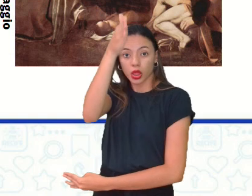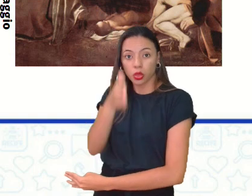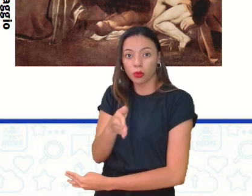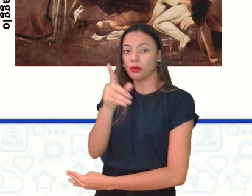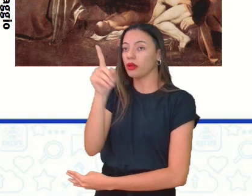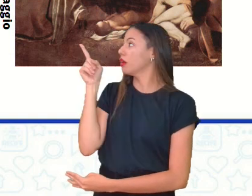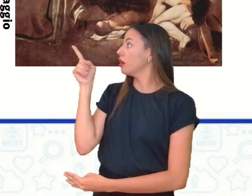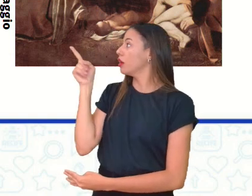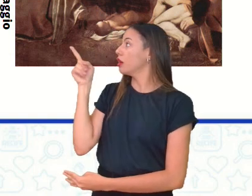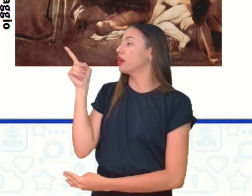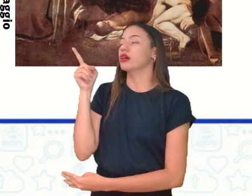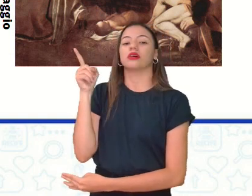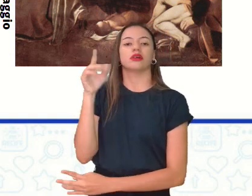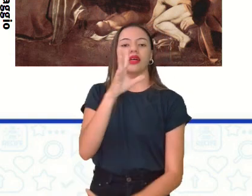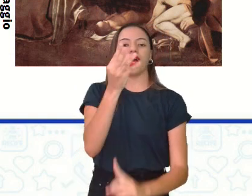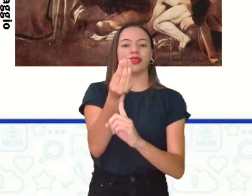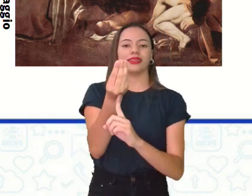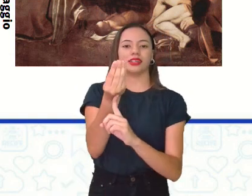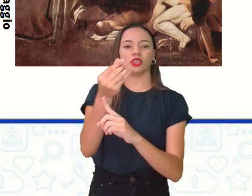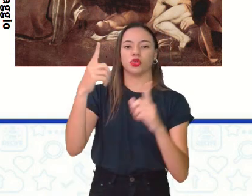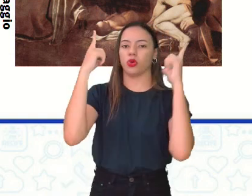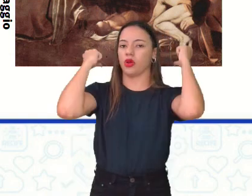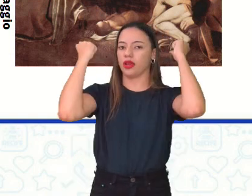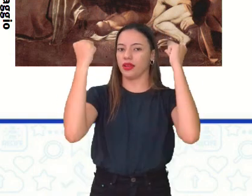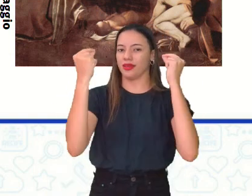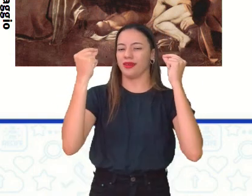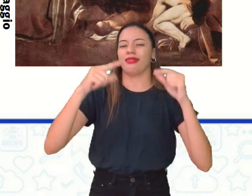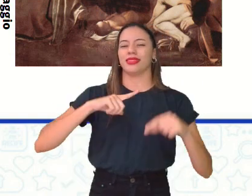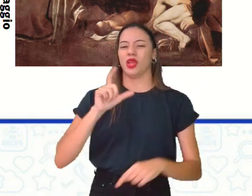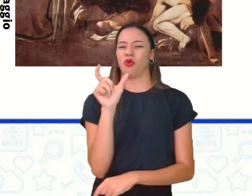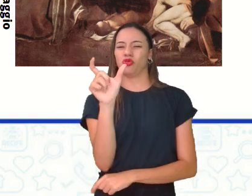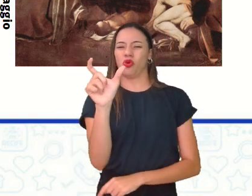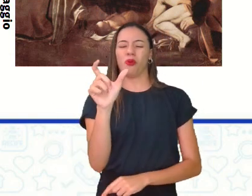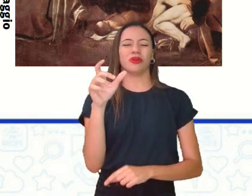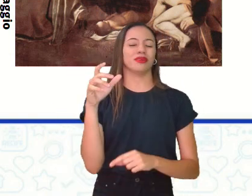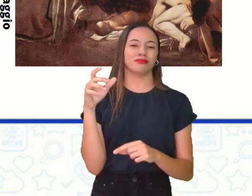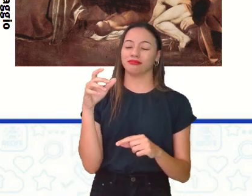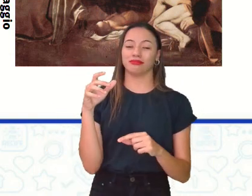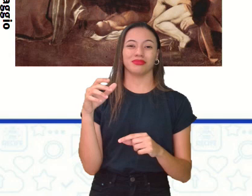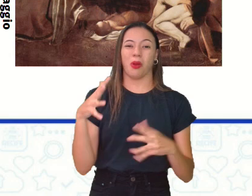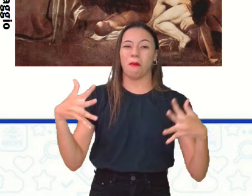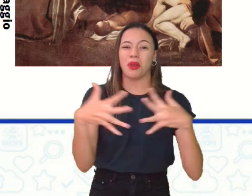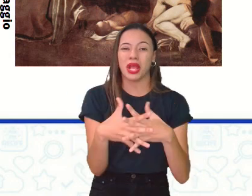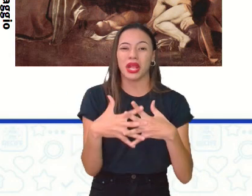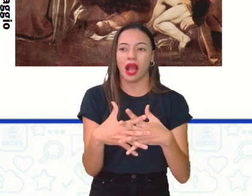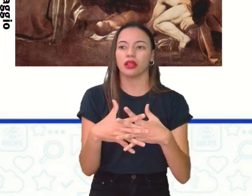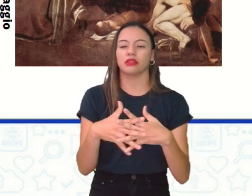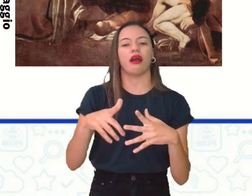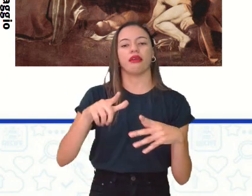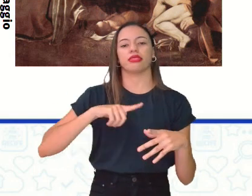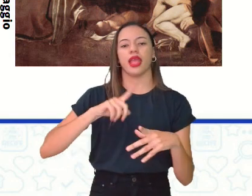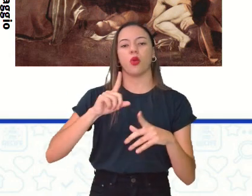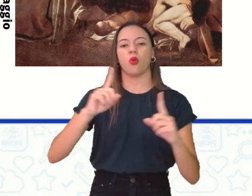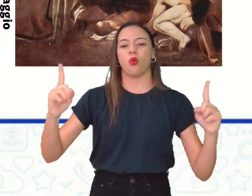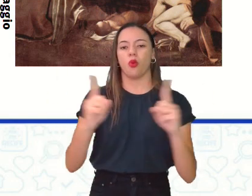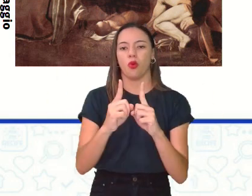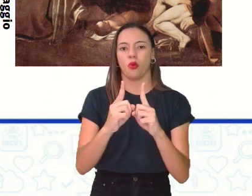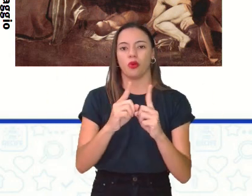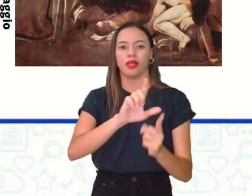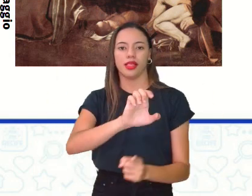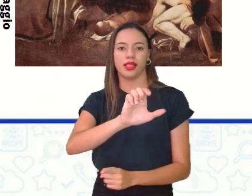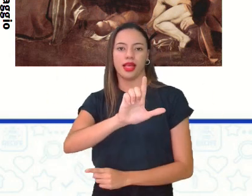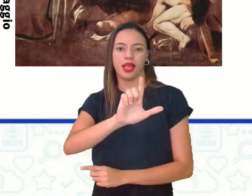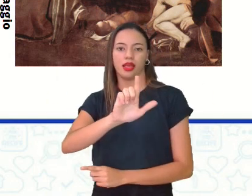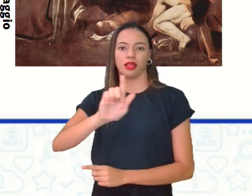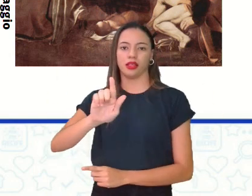na Espanha, e o nome dele era meio complicado, ele foi apelidado de O Grego, ou El Greco em espanhol. A outra